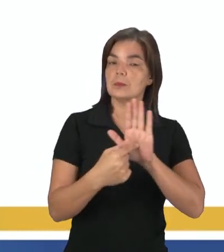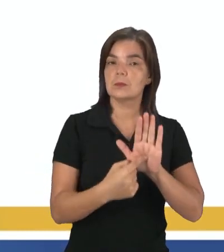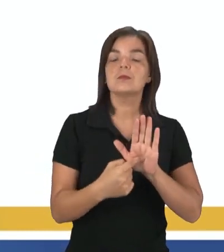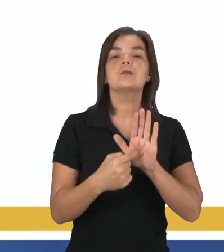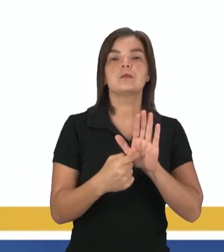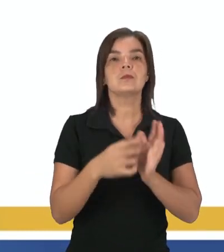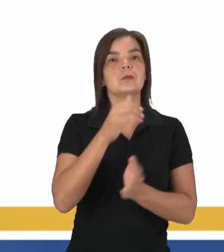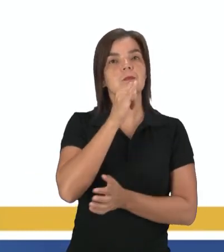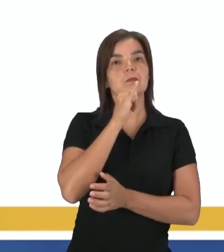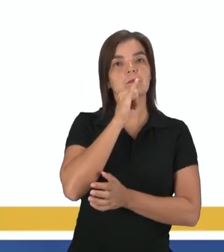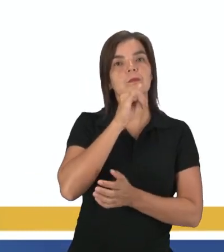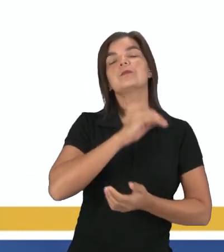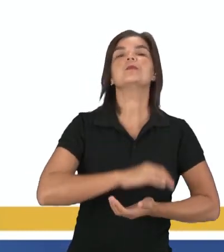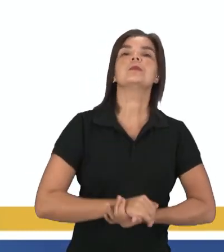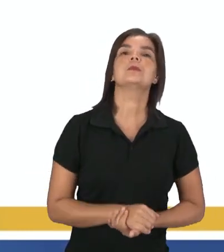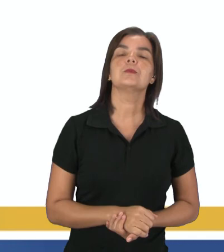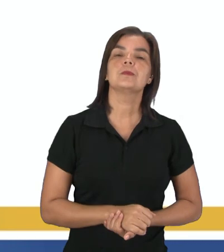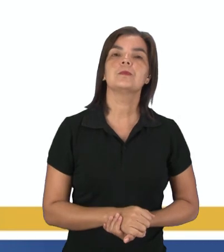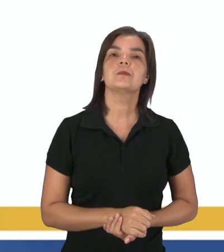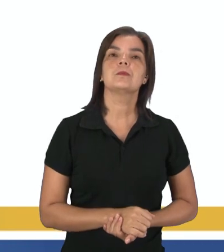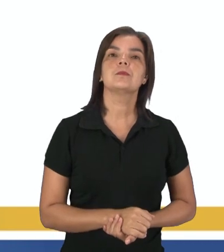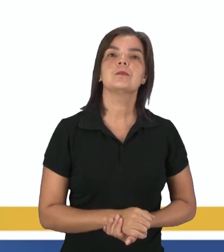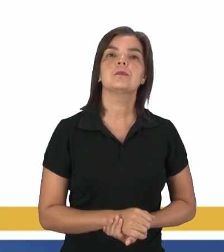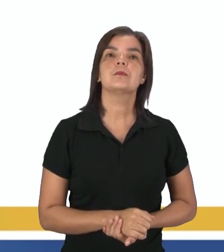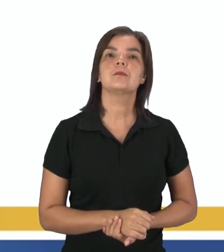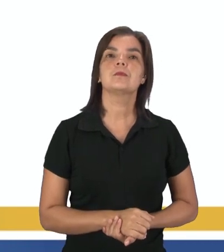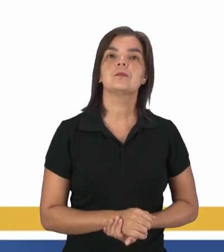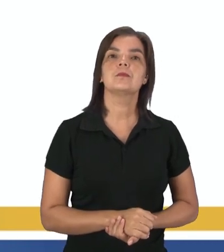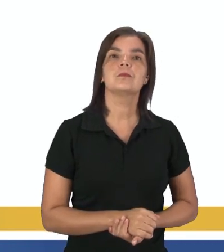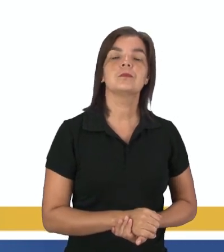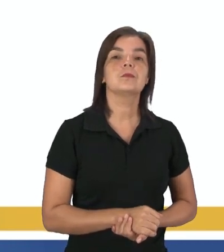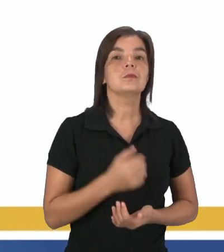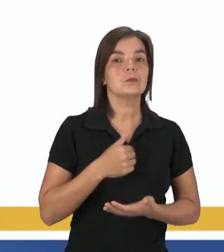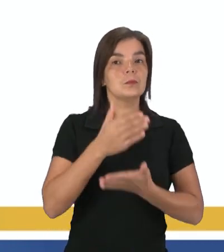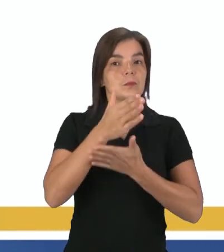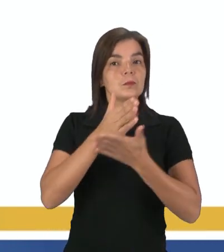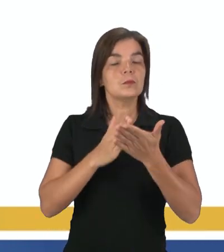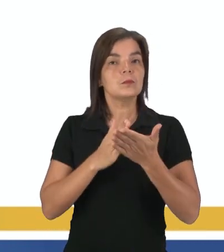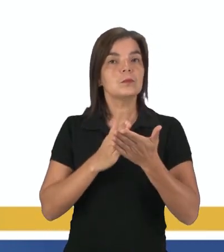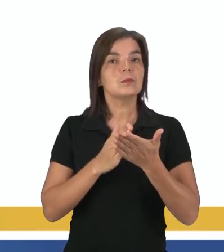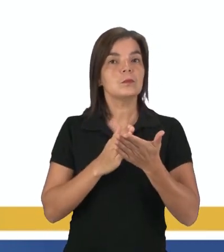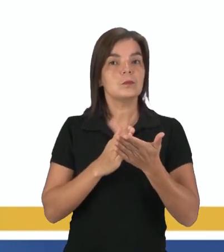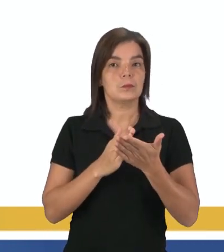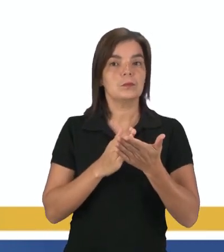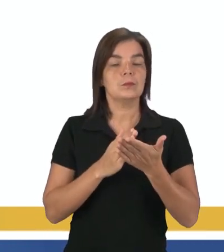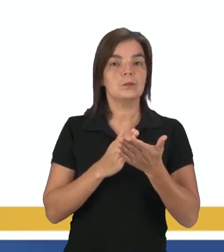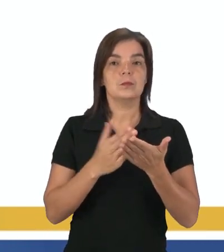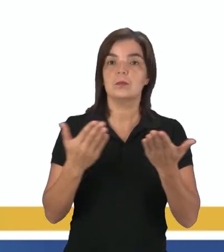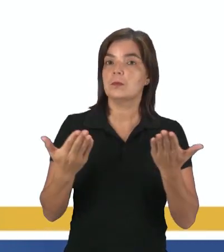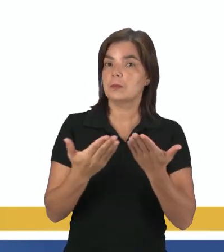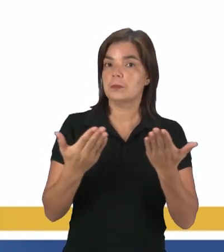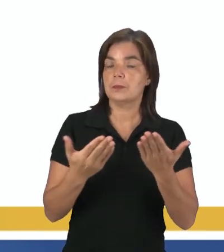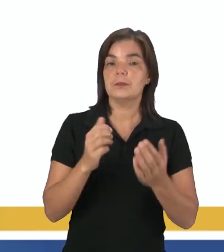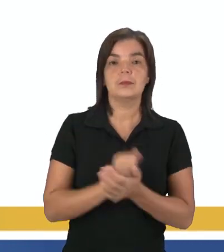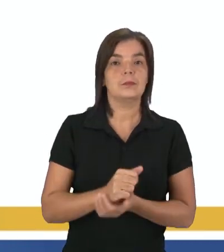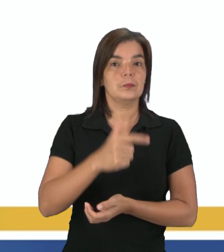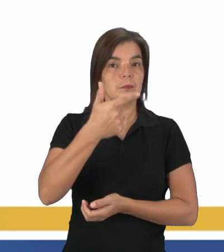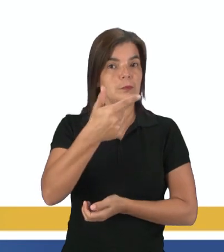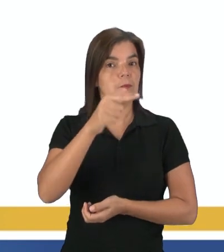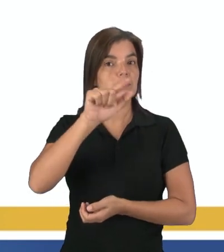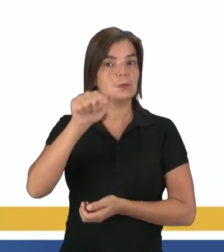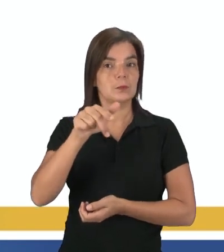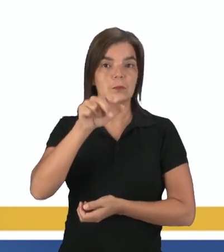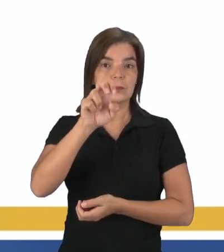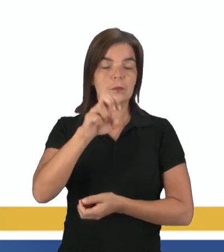exemplo lá, com o nosso primeiro exemplo. E aí, o que eu sei? Que essa metade aí, que subiu agora, é o meu